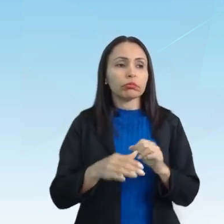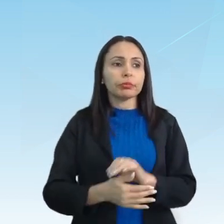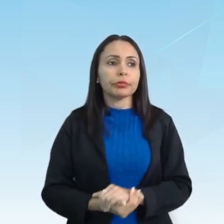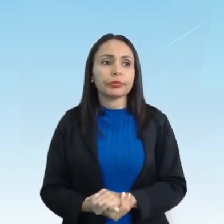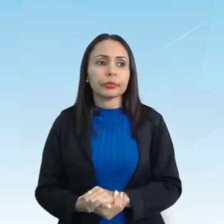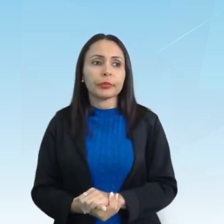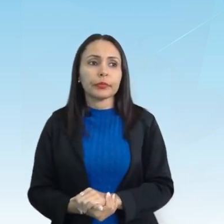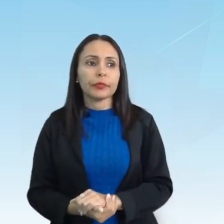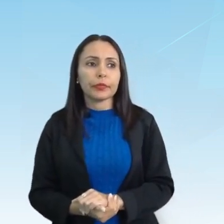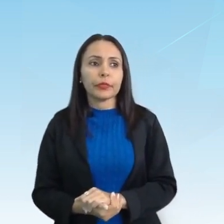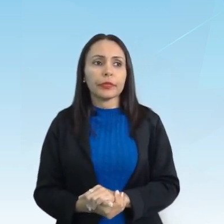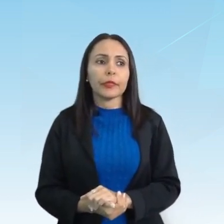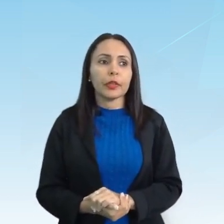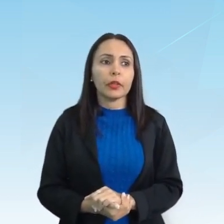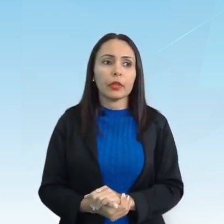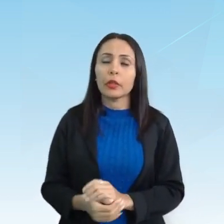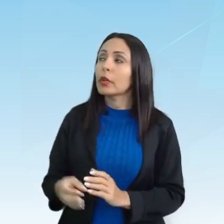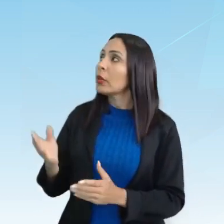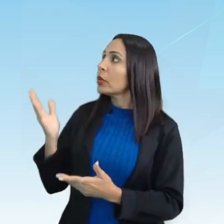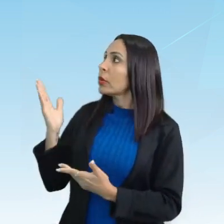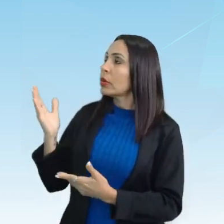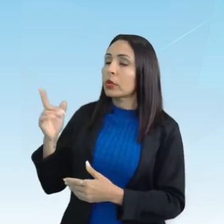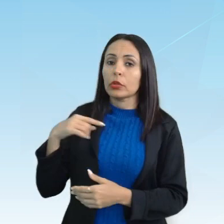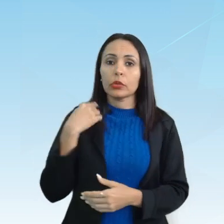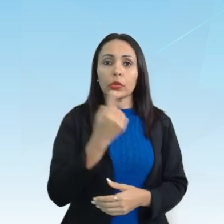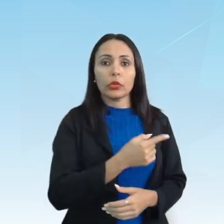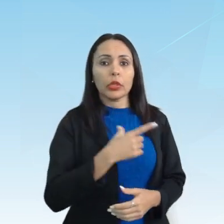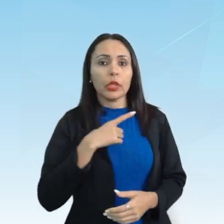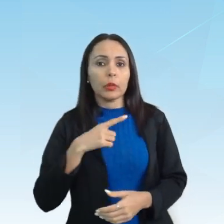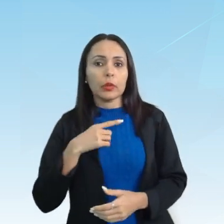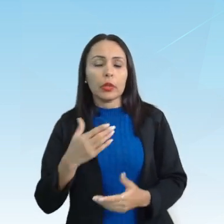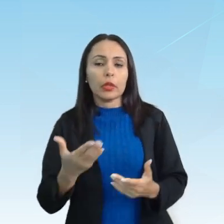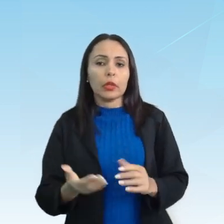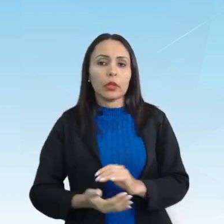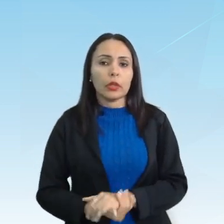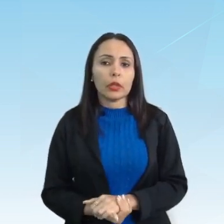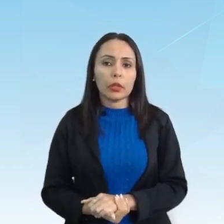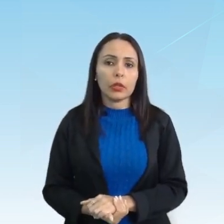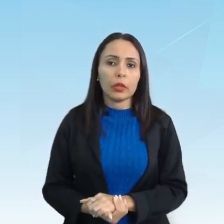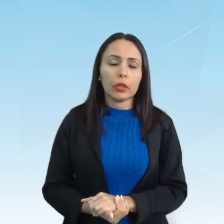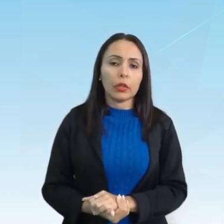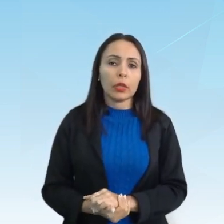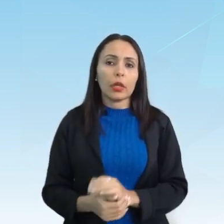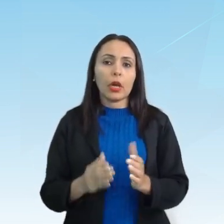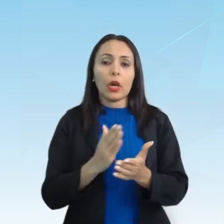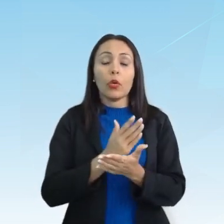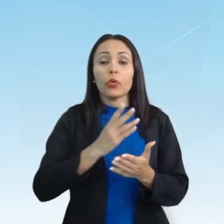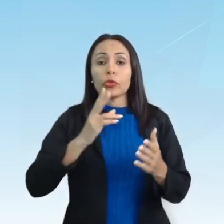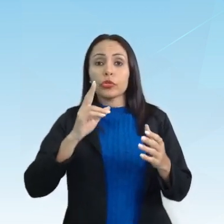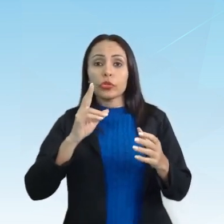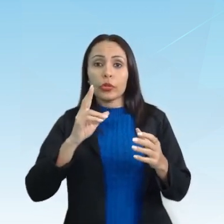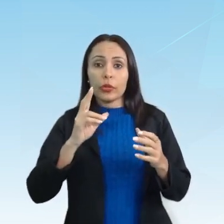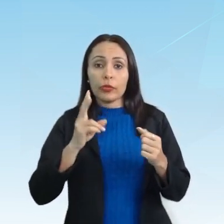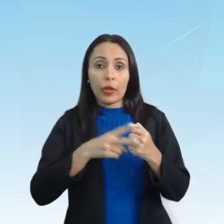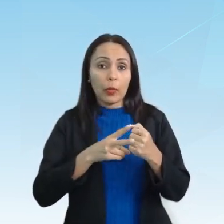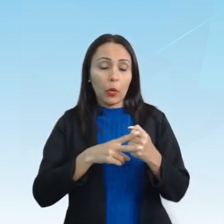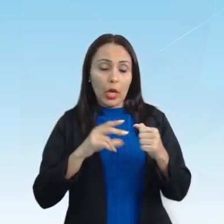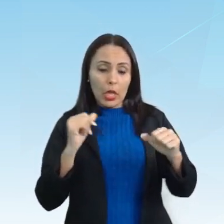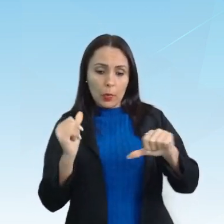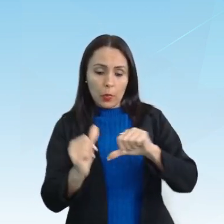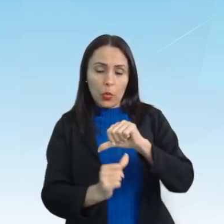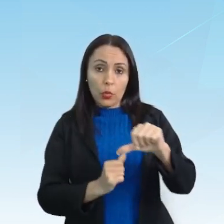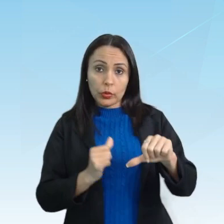verbal, nós temos justamente a seguinte questão. Muitos verbos, eles mudam